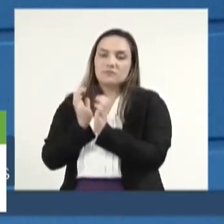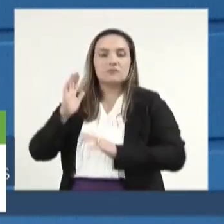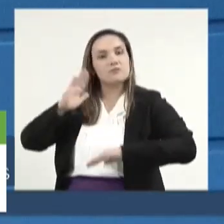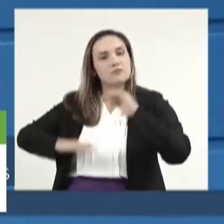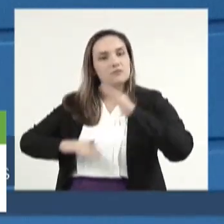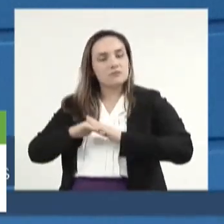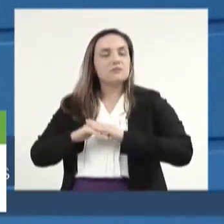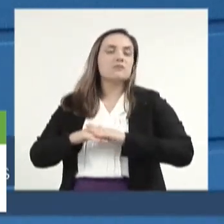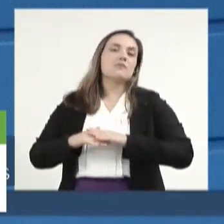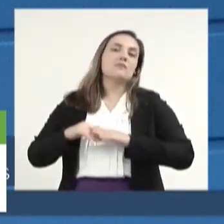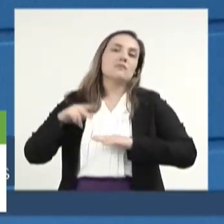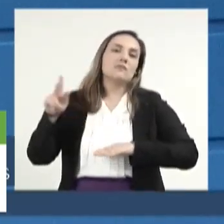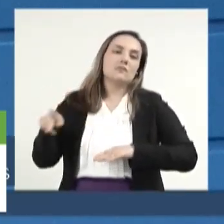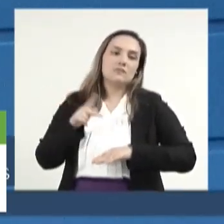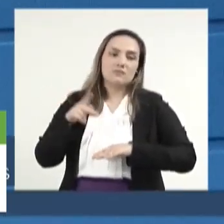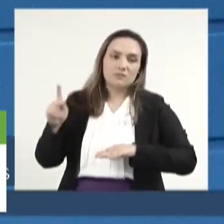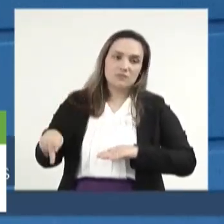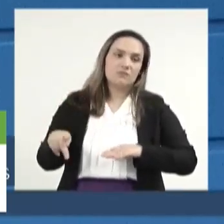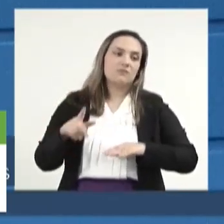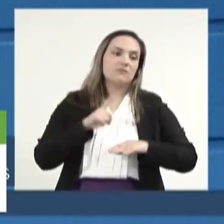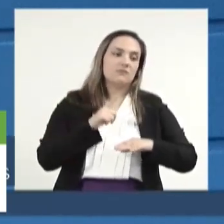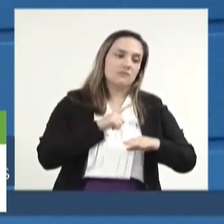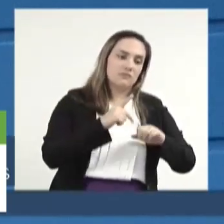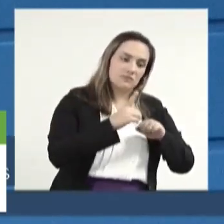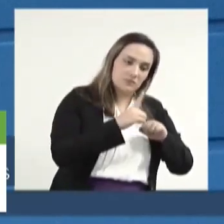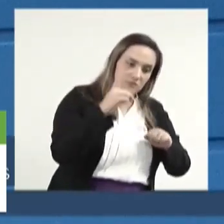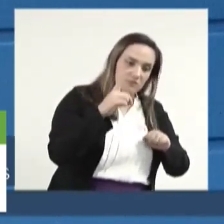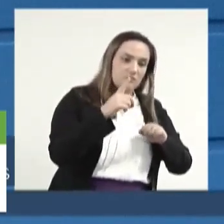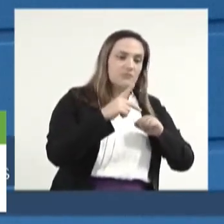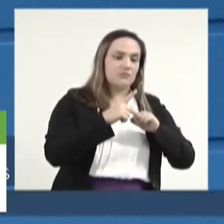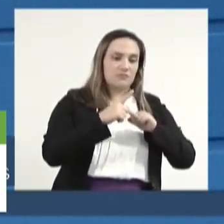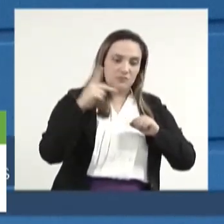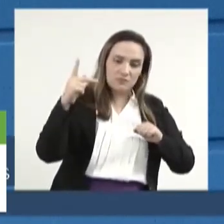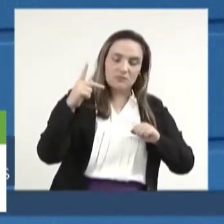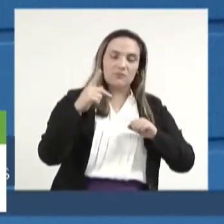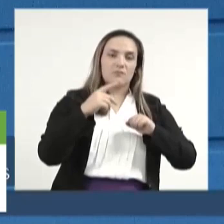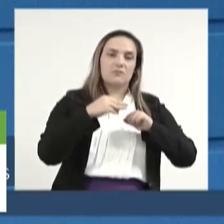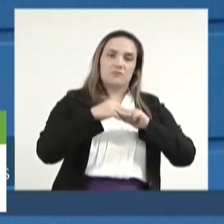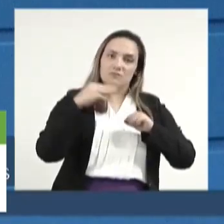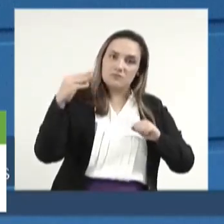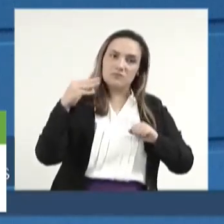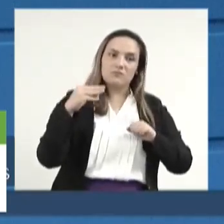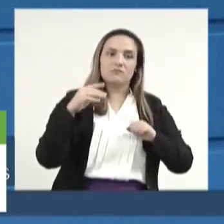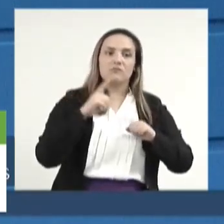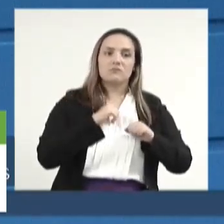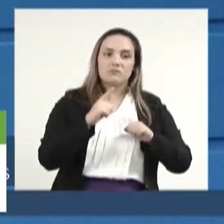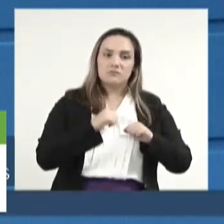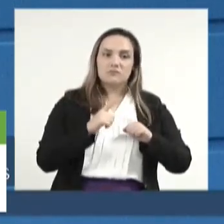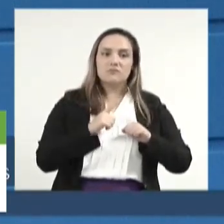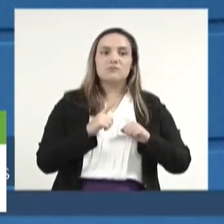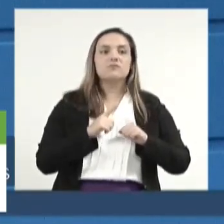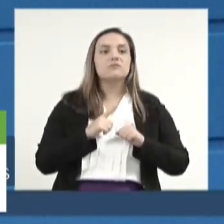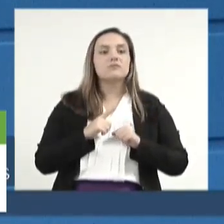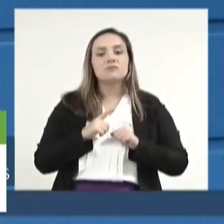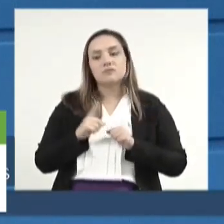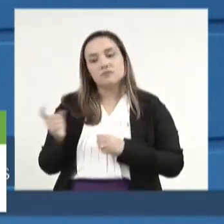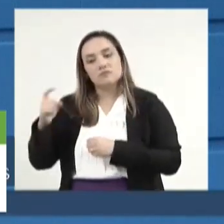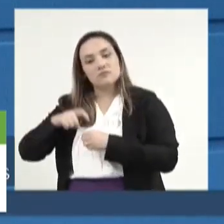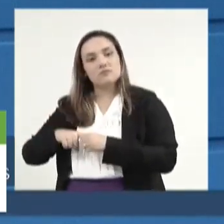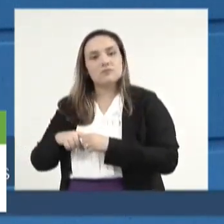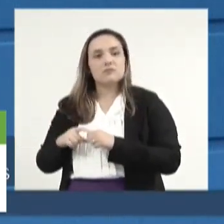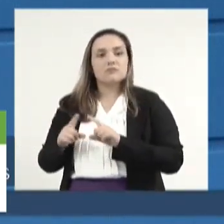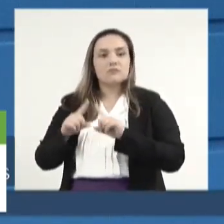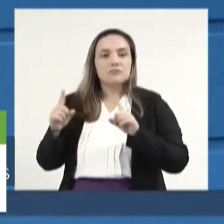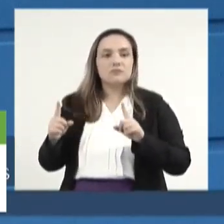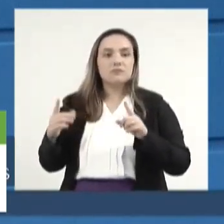de efetivo, a categoria professor doutorado, pós-graduado, ele também existia na tabela dos